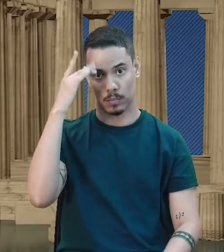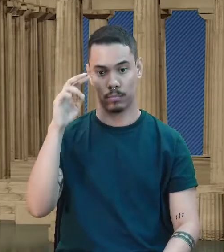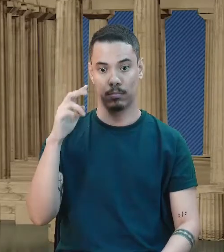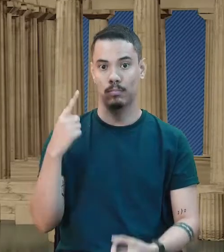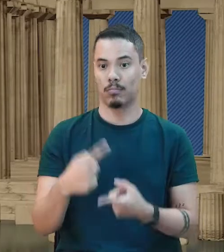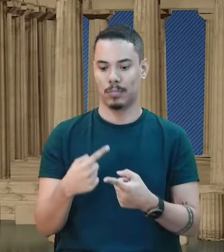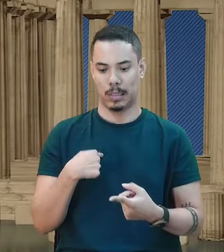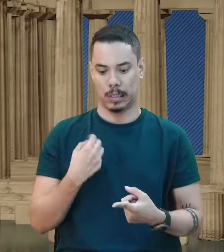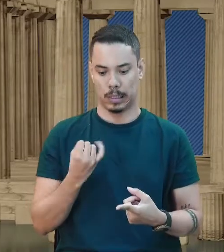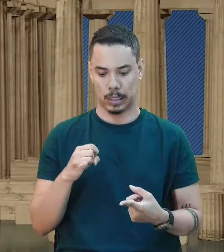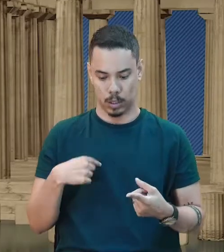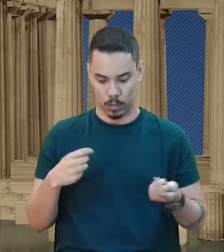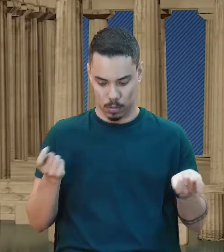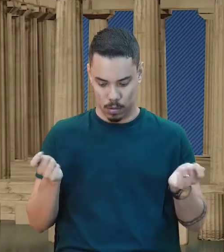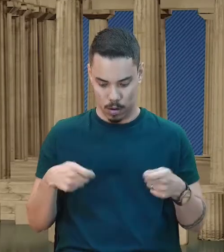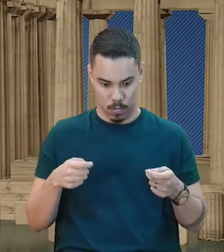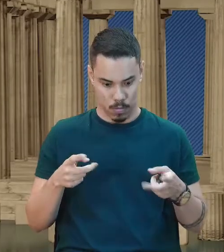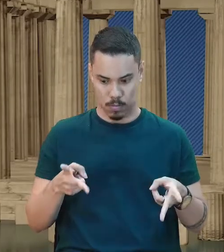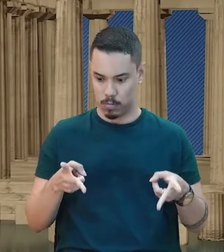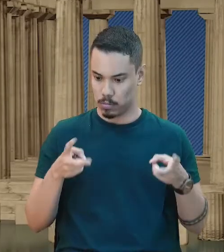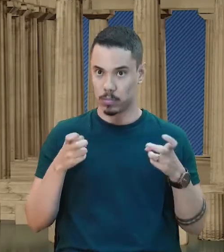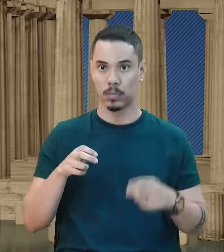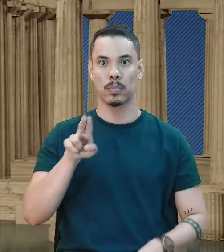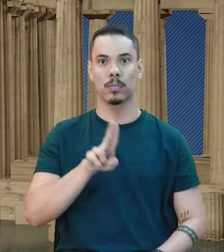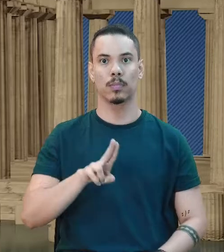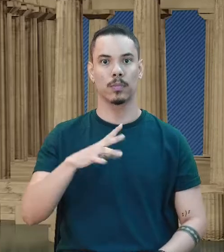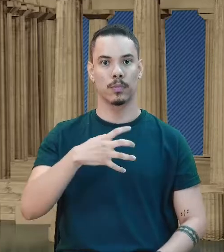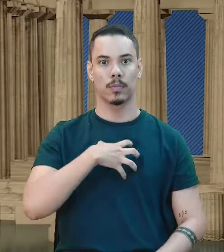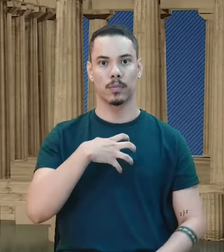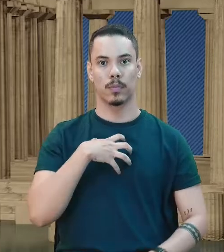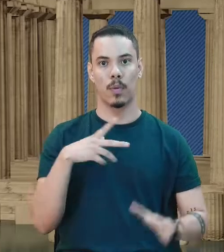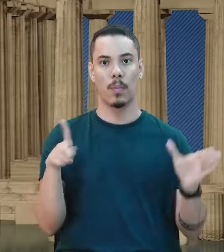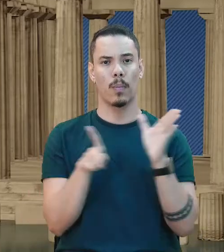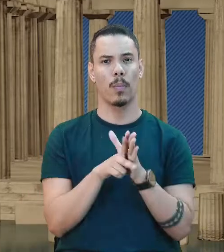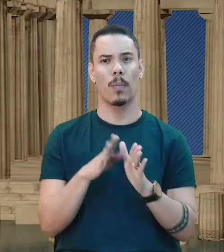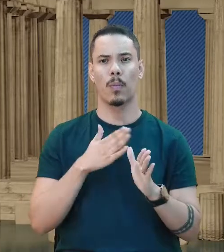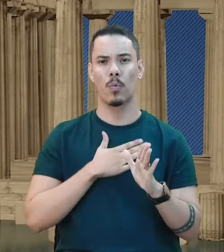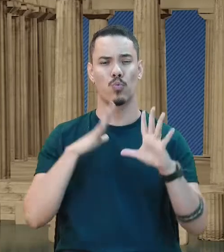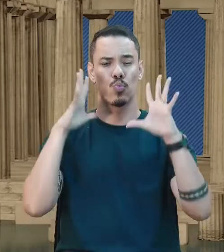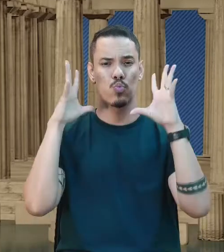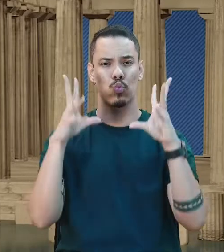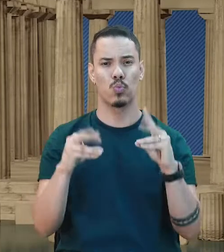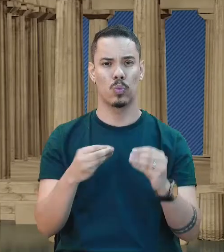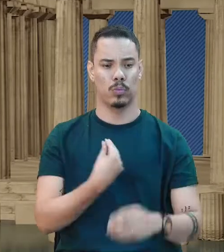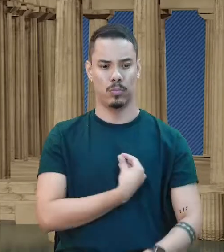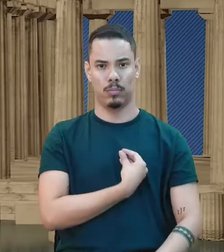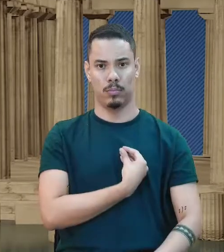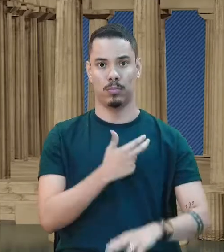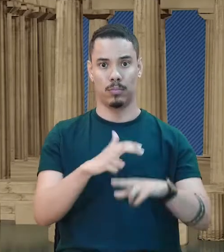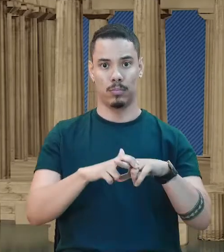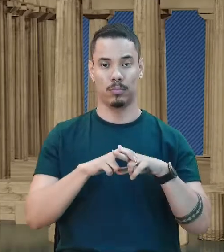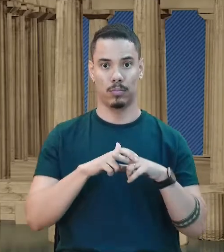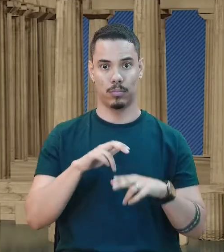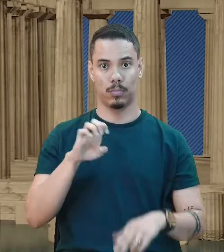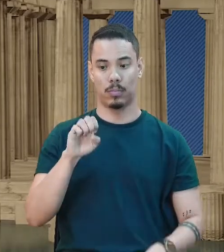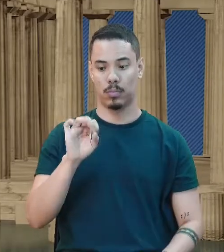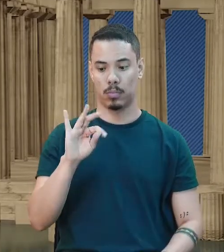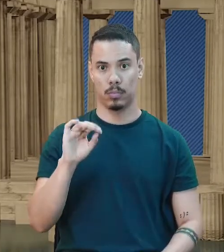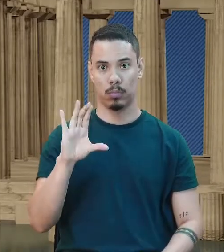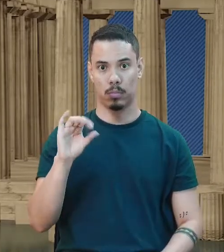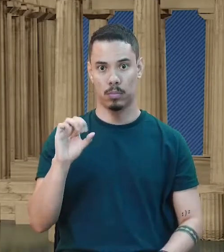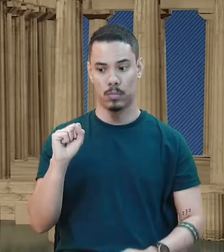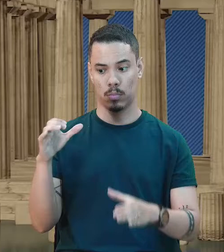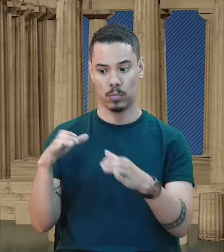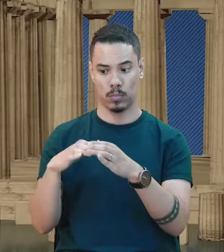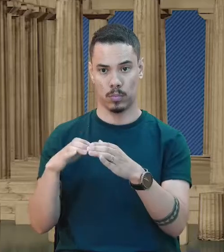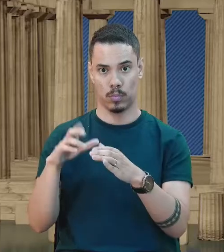capaz de perceber com o uso dos meus sentidos tudo aquilo que existe, então para os estoicos, tudo